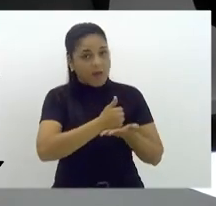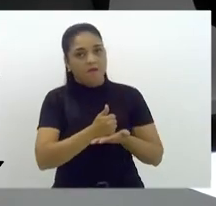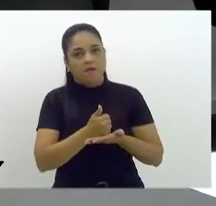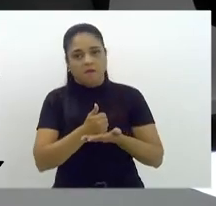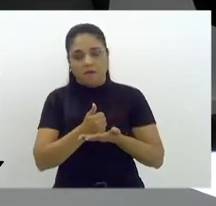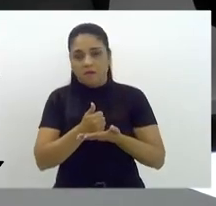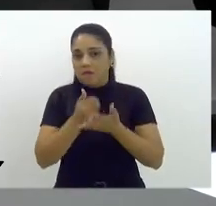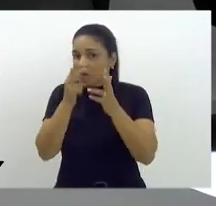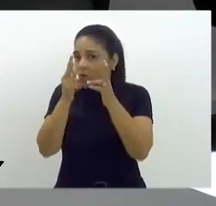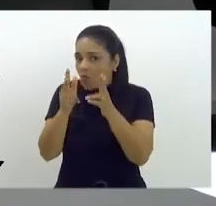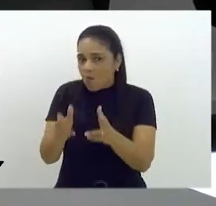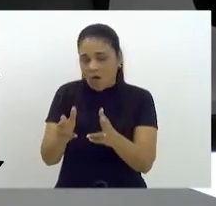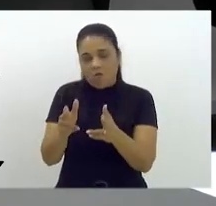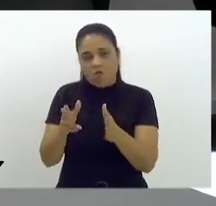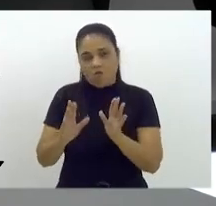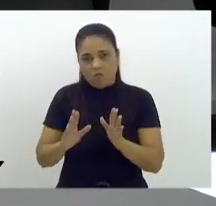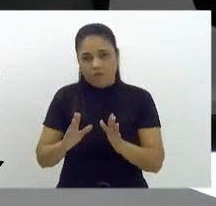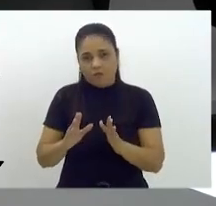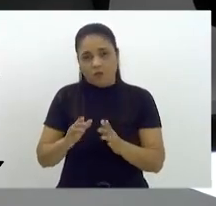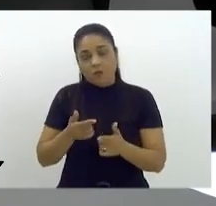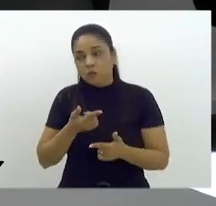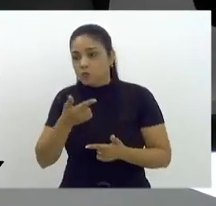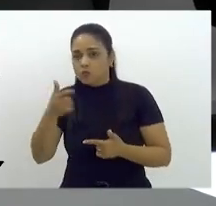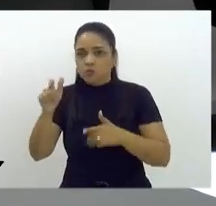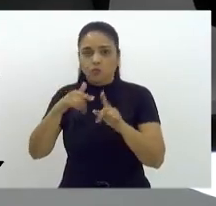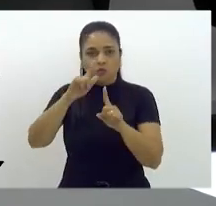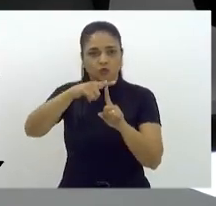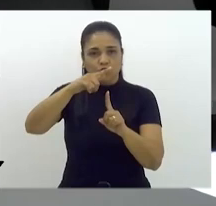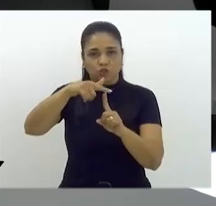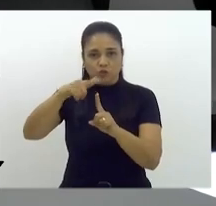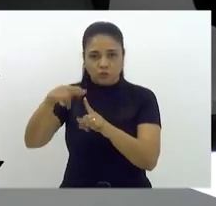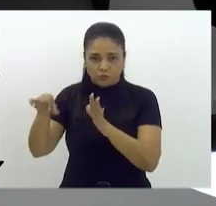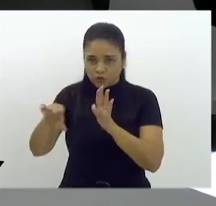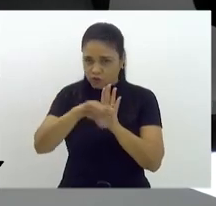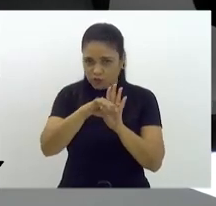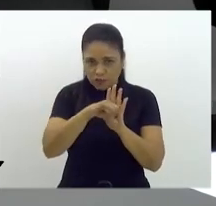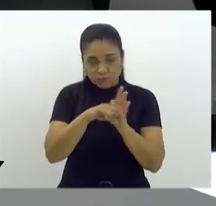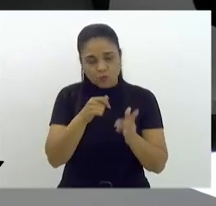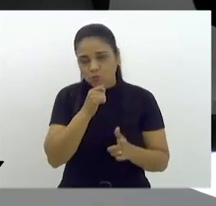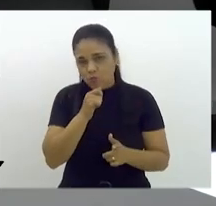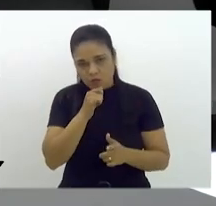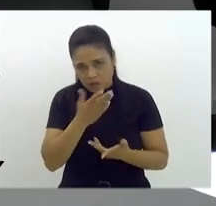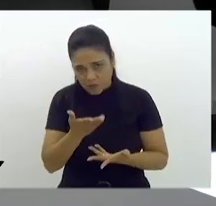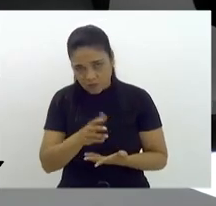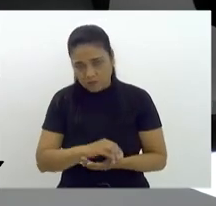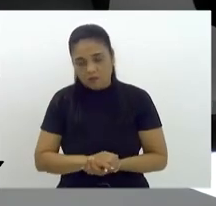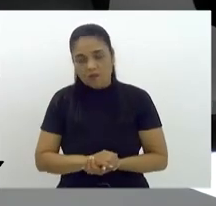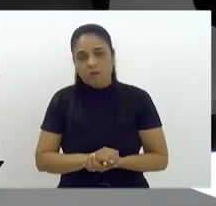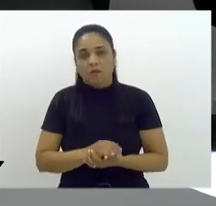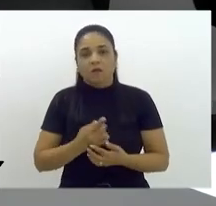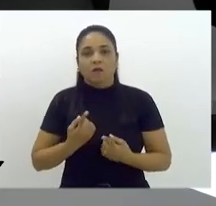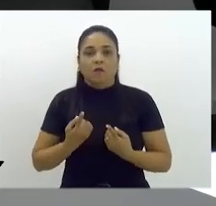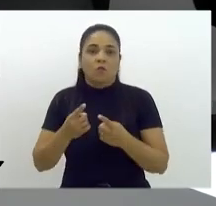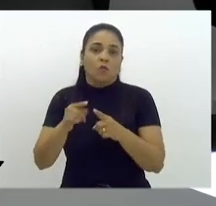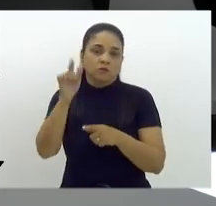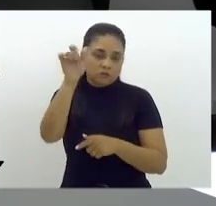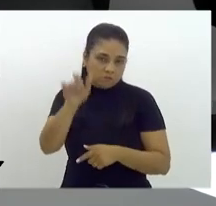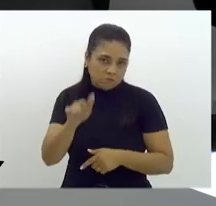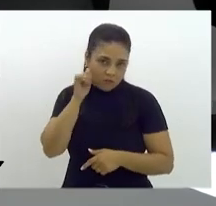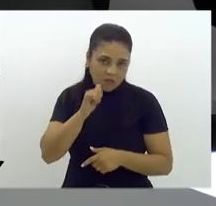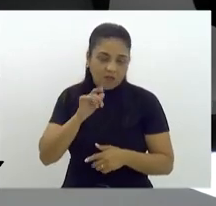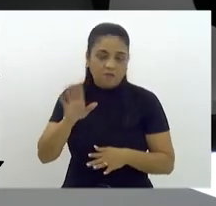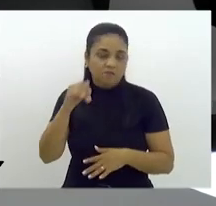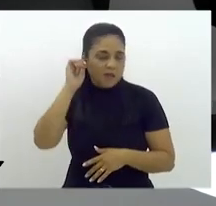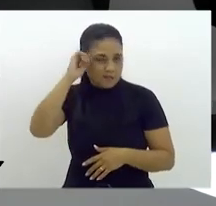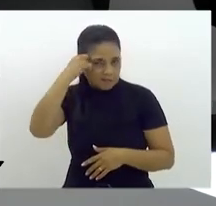é o que não ocorre nas outras nos outros tipos meios de crime né nos crimes cometidos por outro meio contra mulheres normalmente as mulheres negras